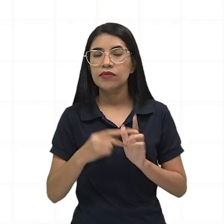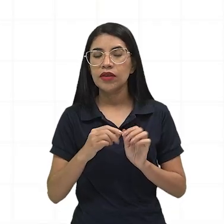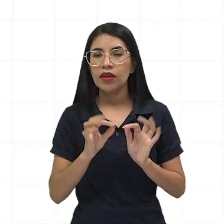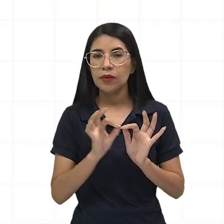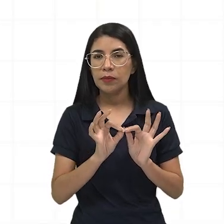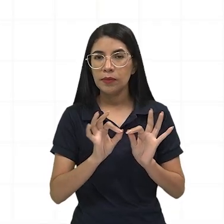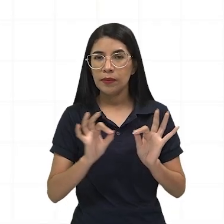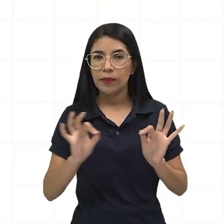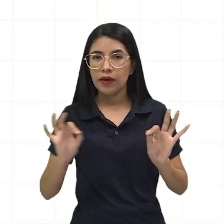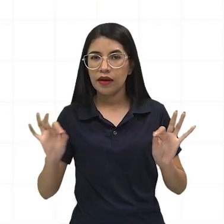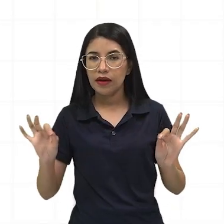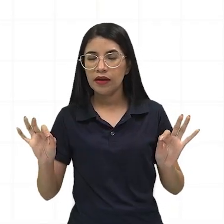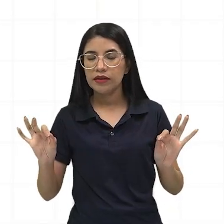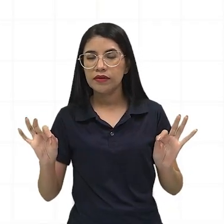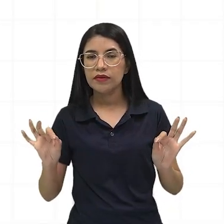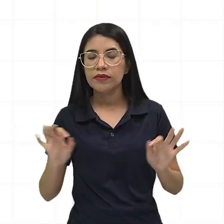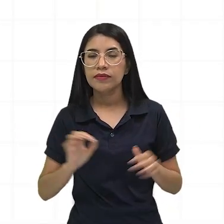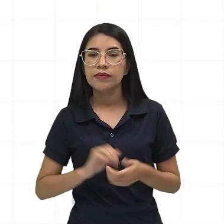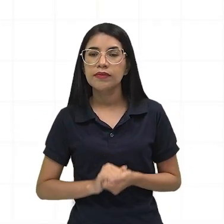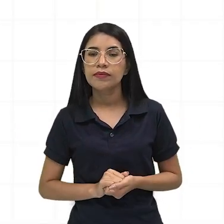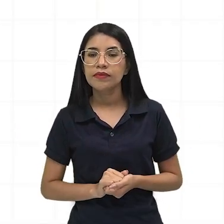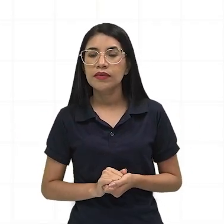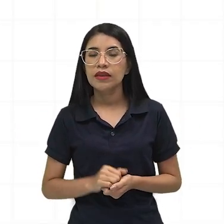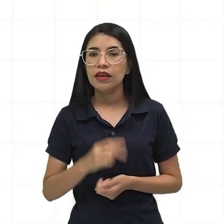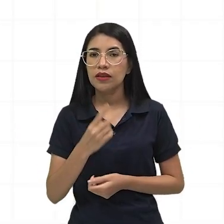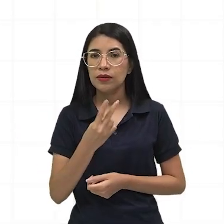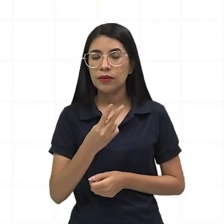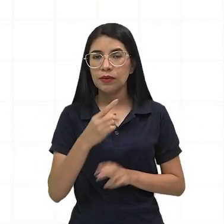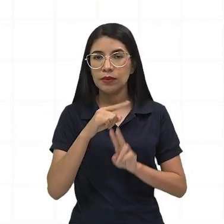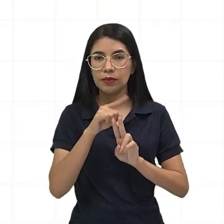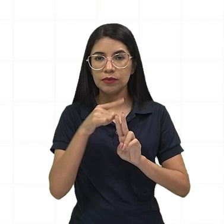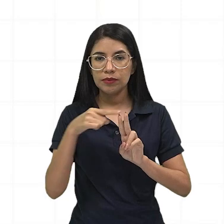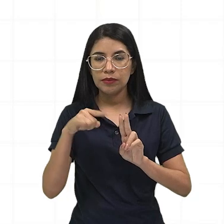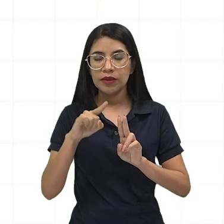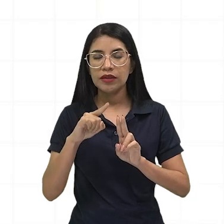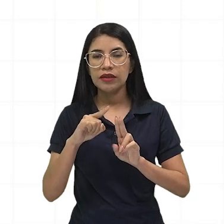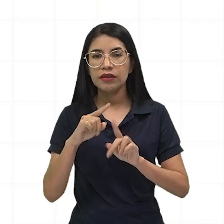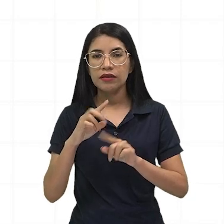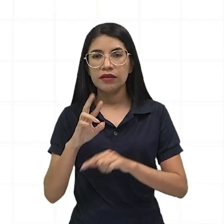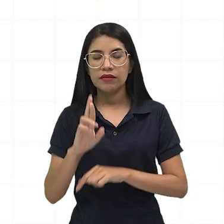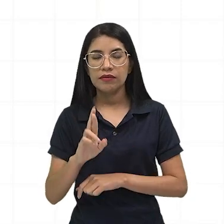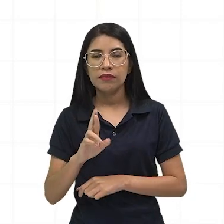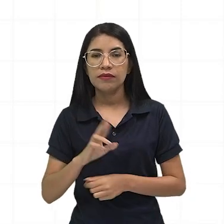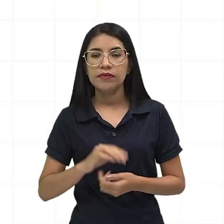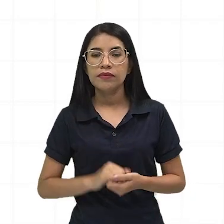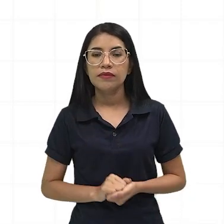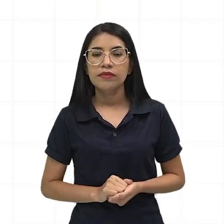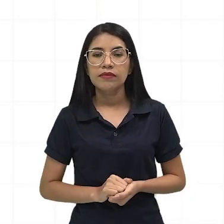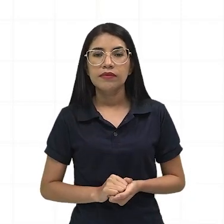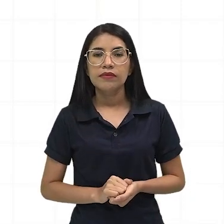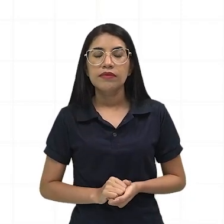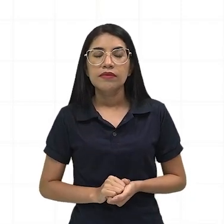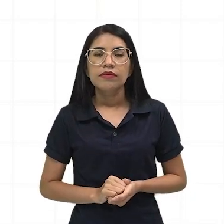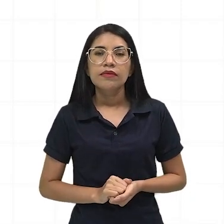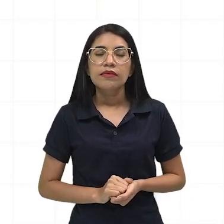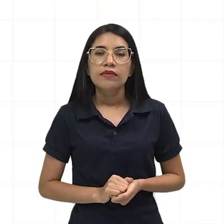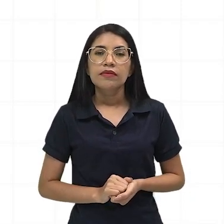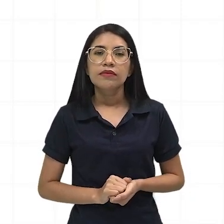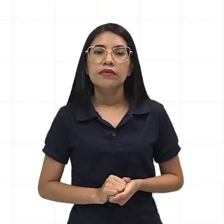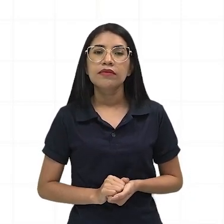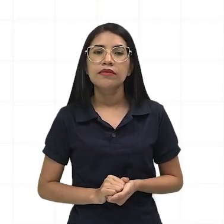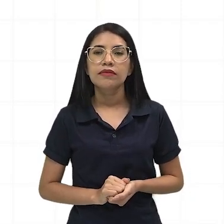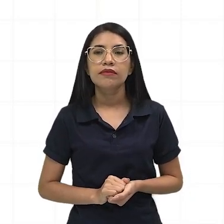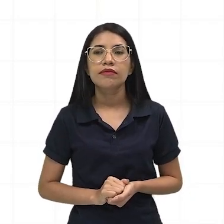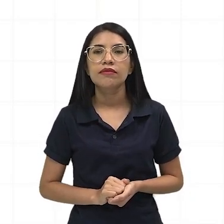comprimento da circunferência, que vai dar 2πr, beleza? Deixa eu consertar esse π, não está